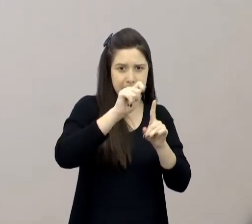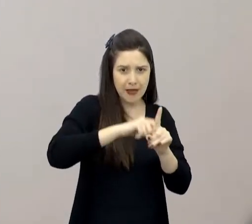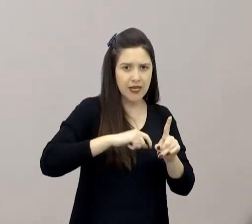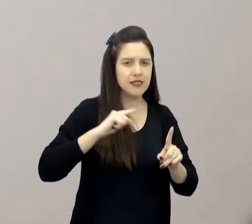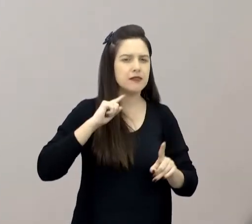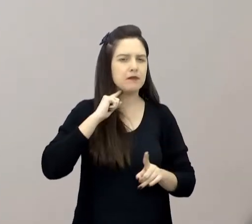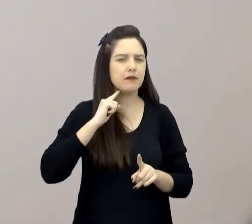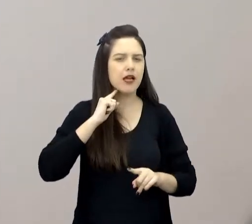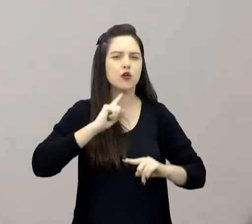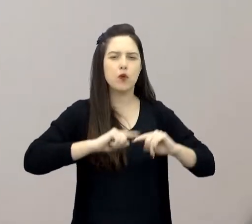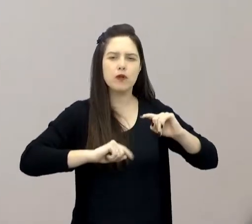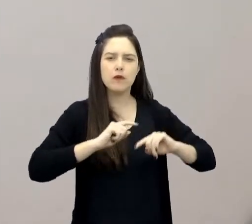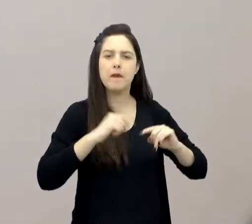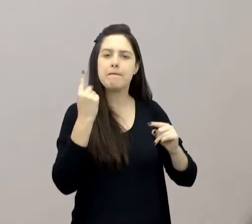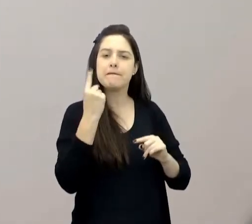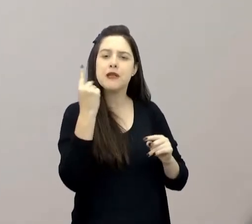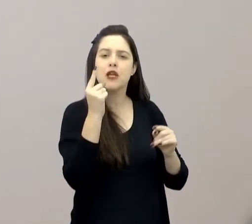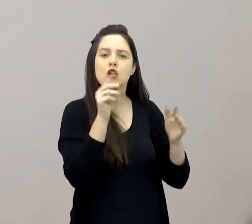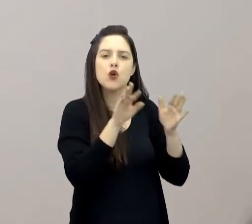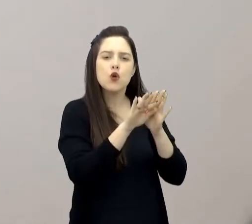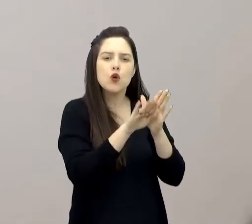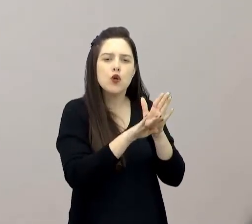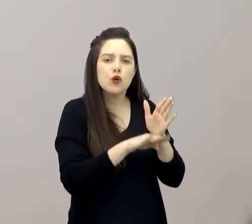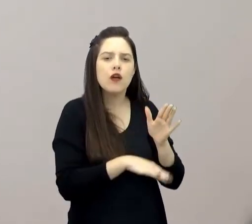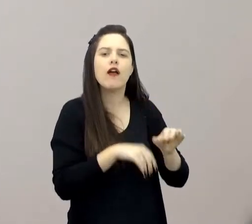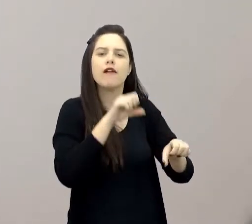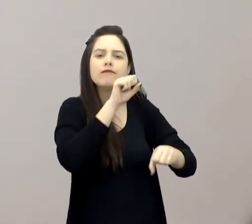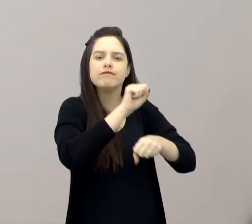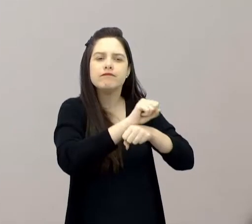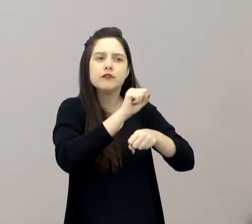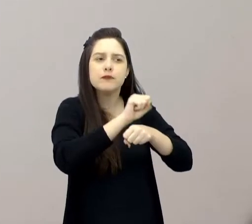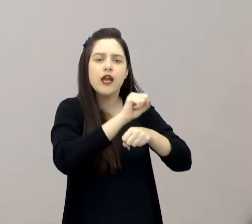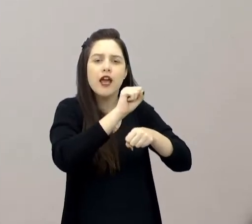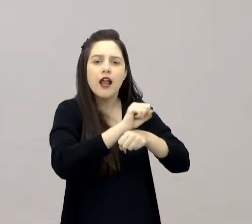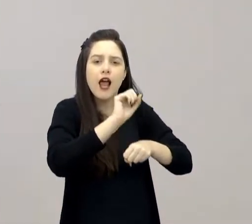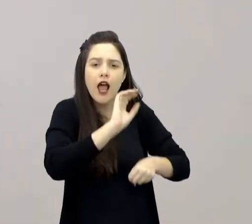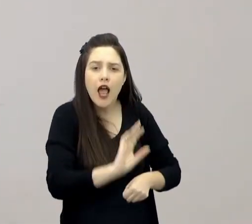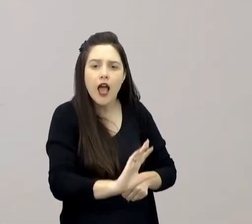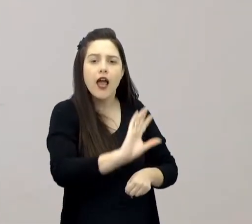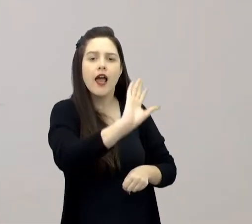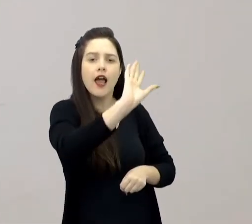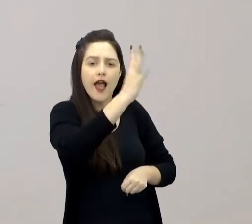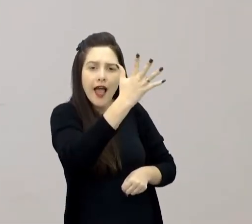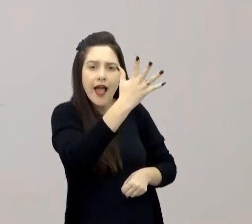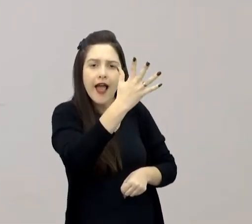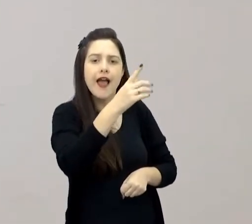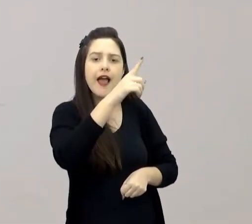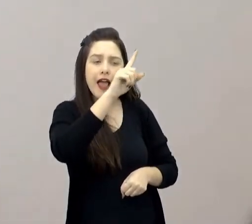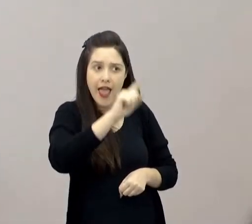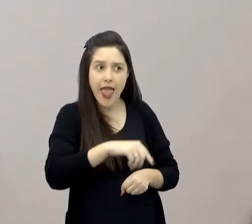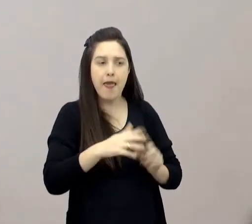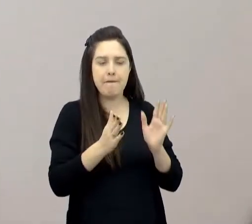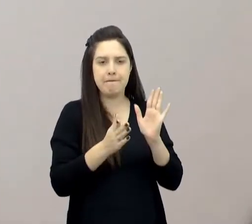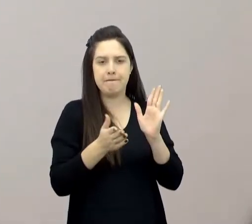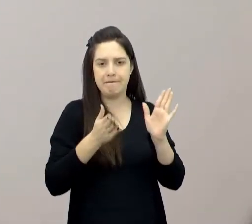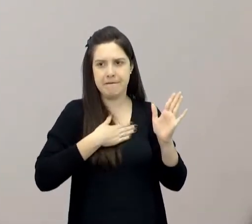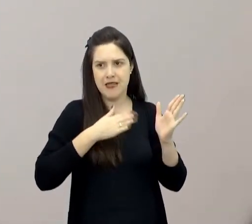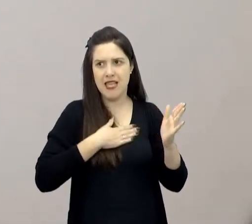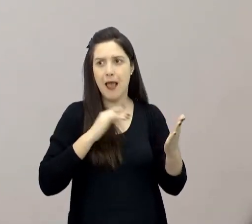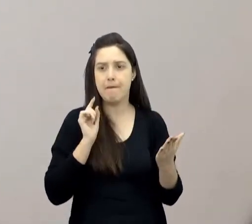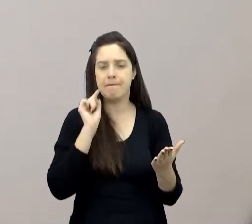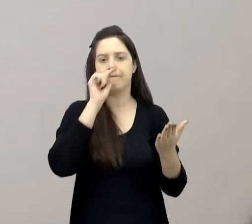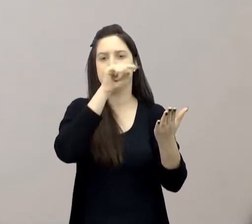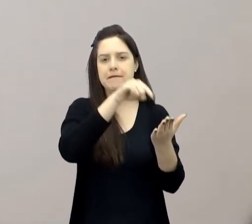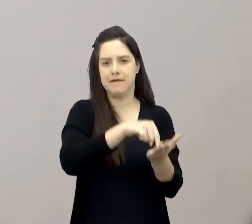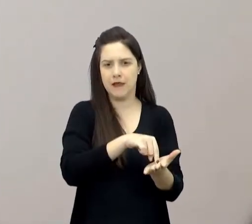falo, terminei meu orçamento, é isso que eu espero acontecer. Ou seja, essa é a minha meta. É isso que eu espero